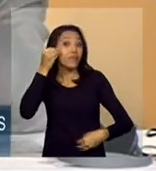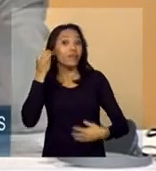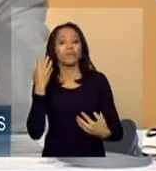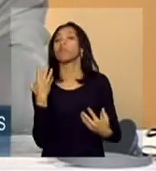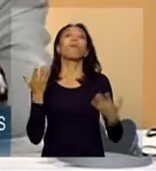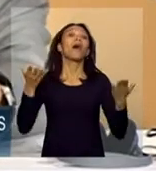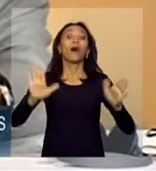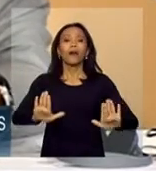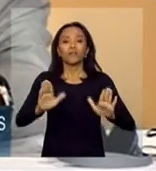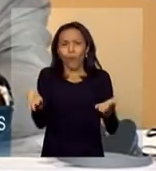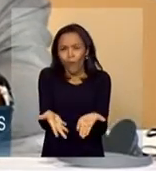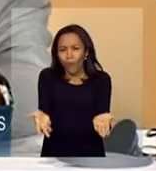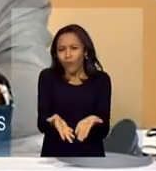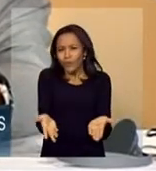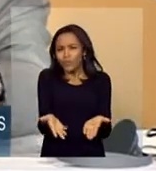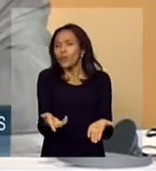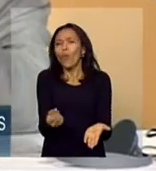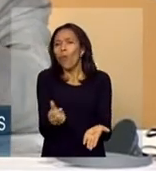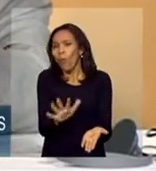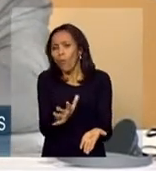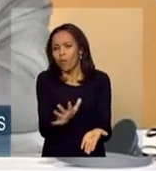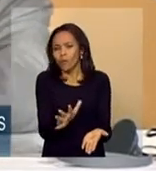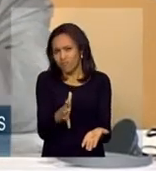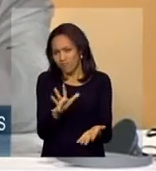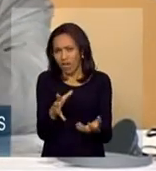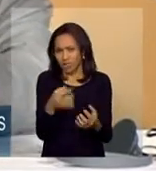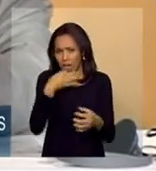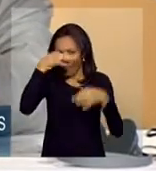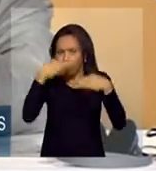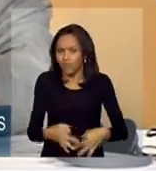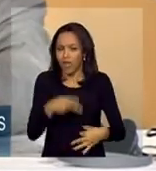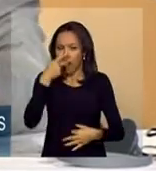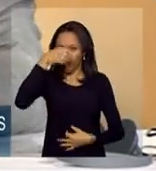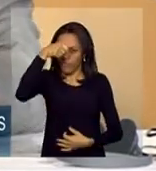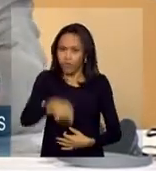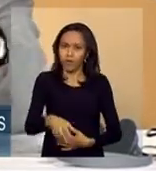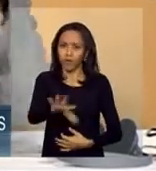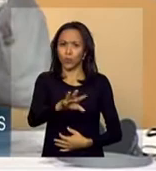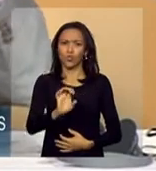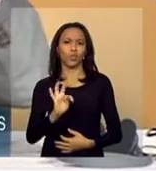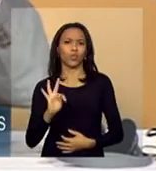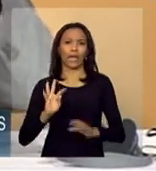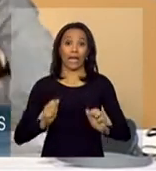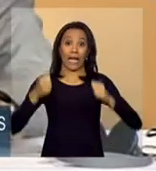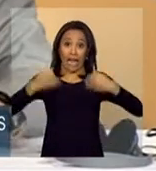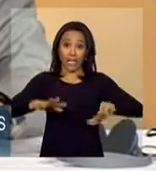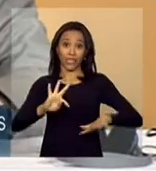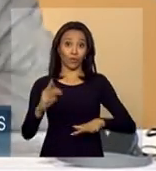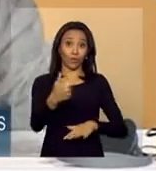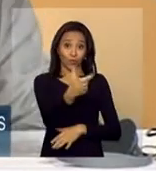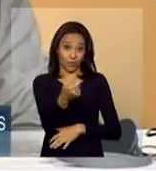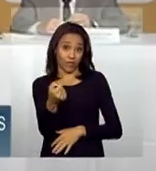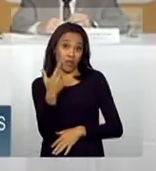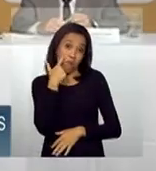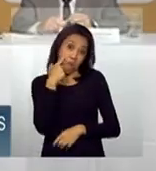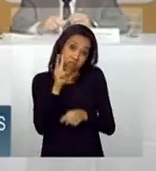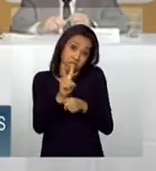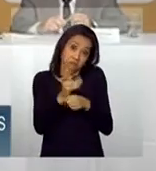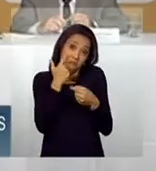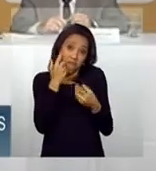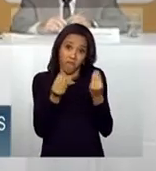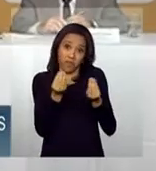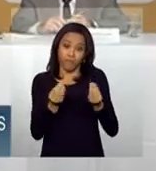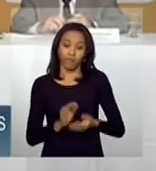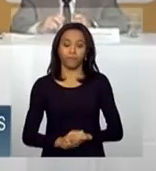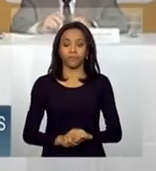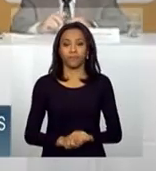arriscar hoje quanto será, mas seguramente não que você gastará todos os 200. Agora, é uma previsão, né? E a preparação